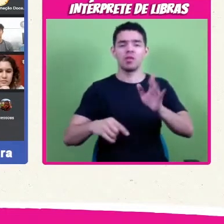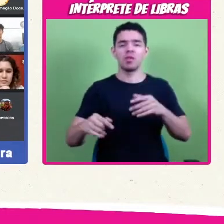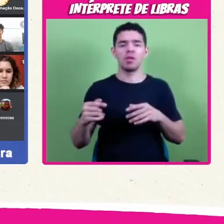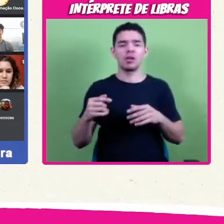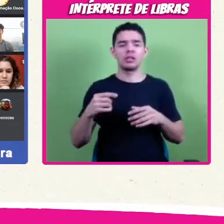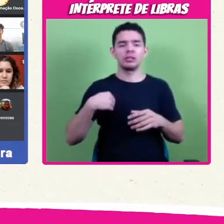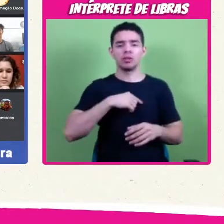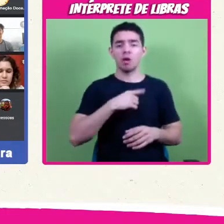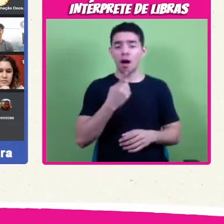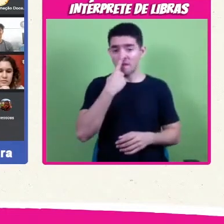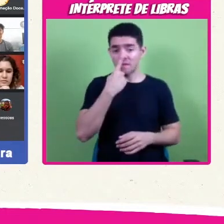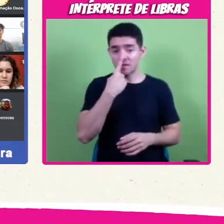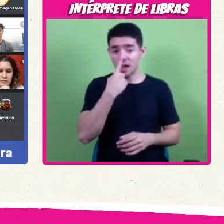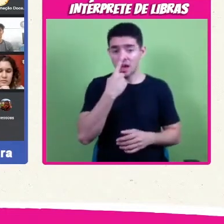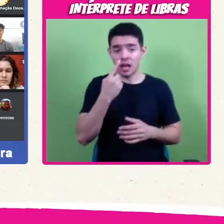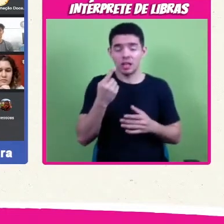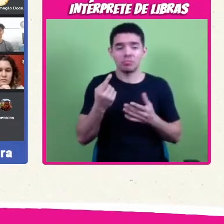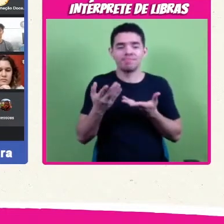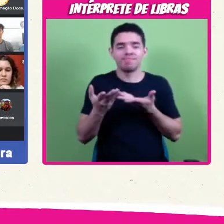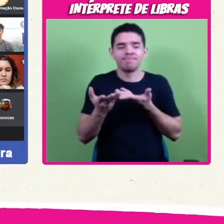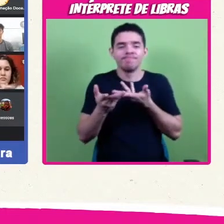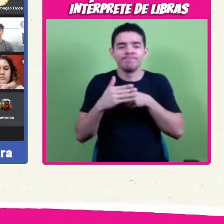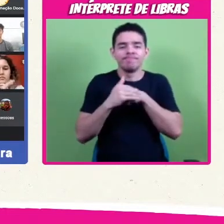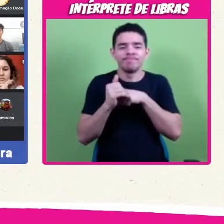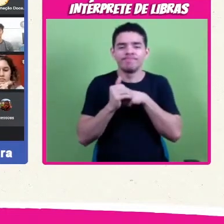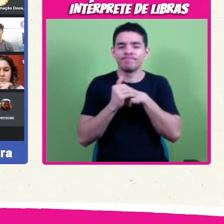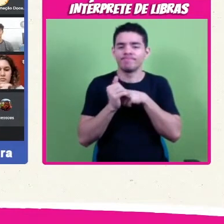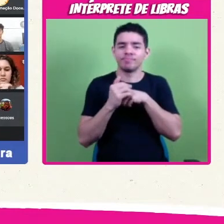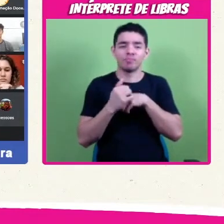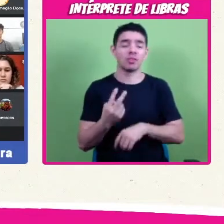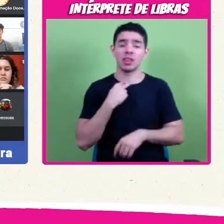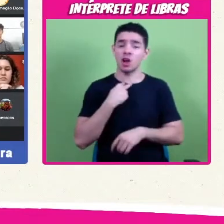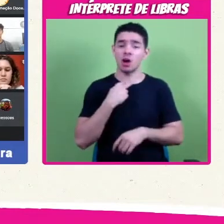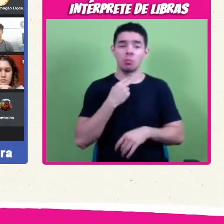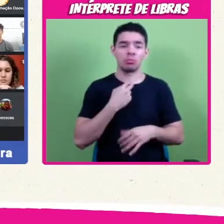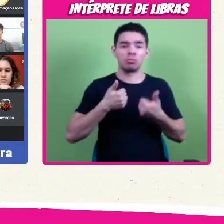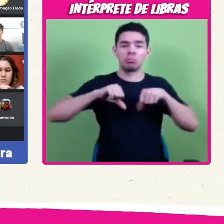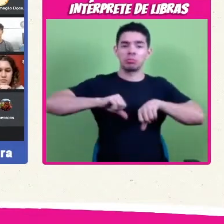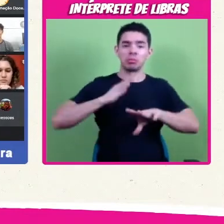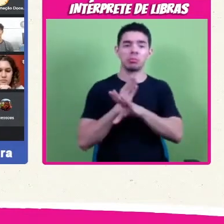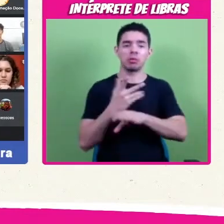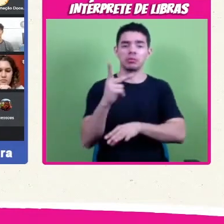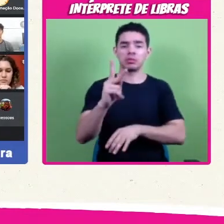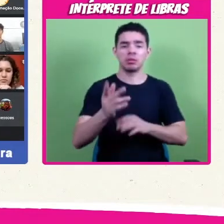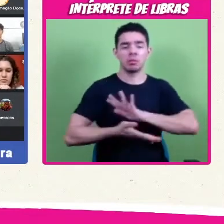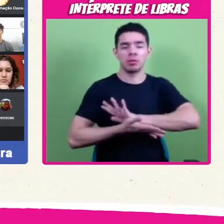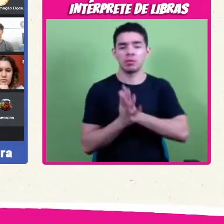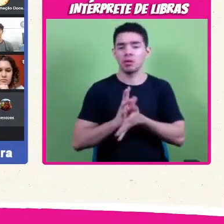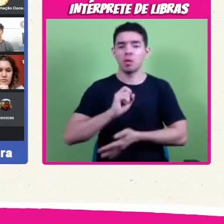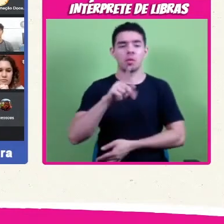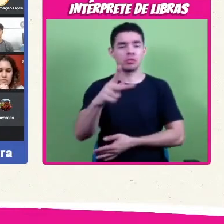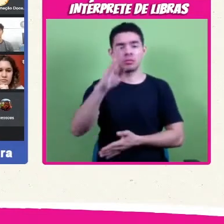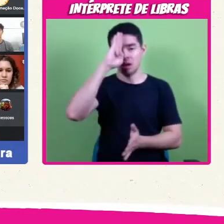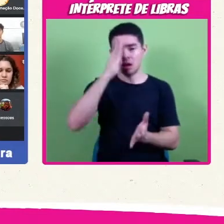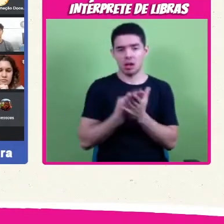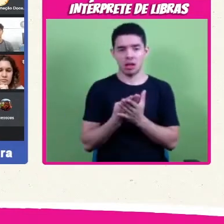profundamente. O afeto é algo genuíno, ele não pode ser maculado por conta do seu preconceito ou da sua crença